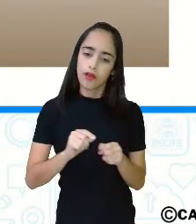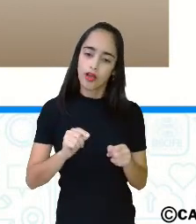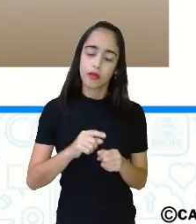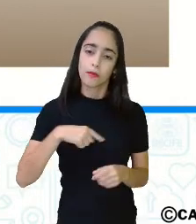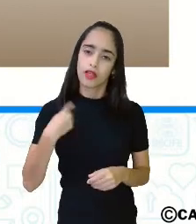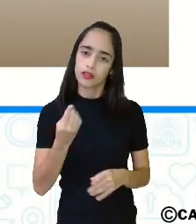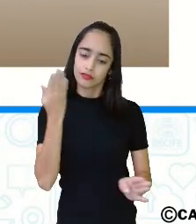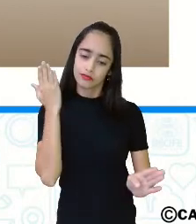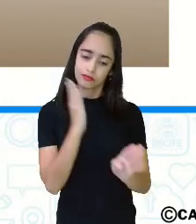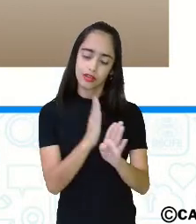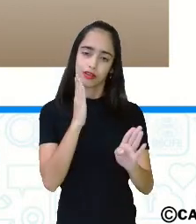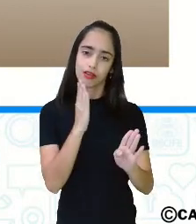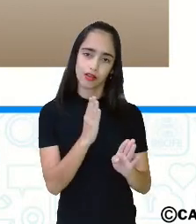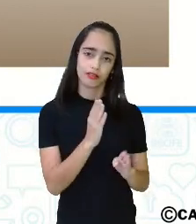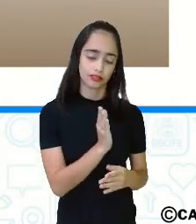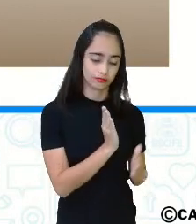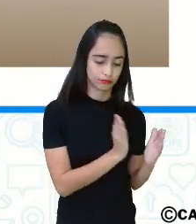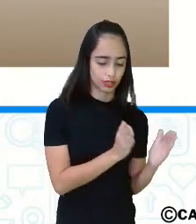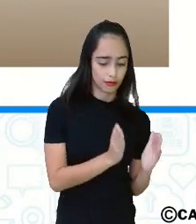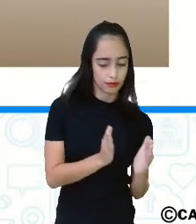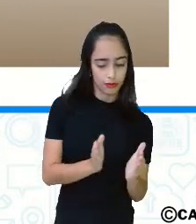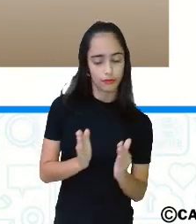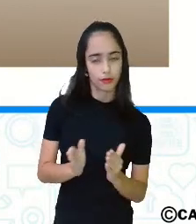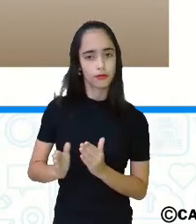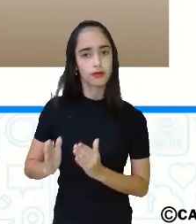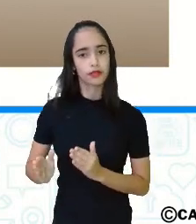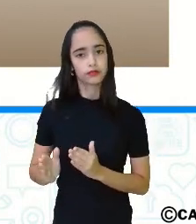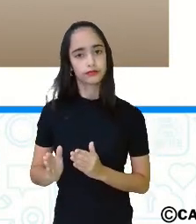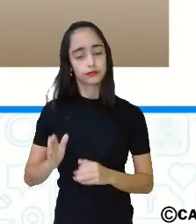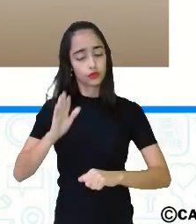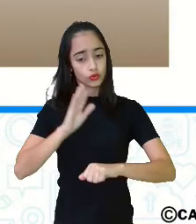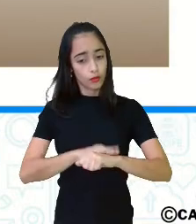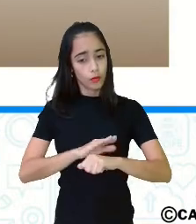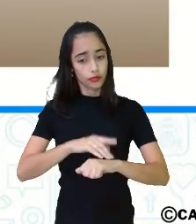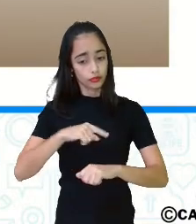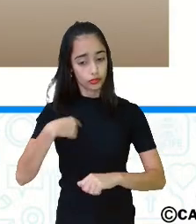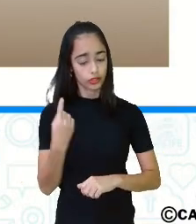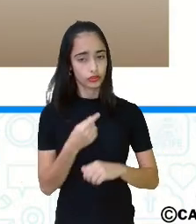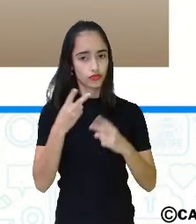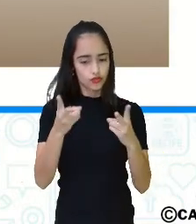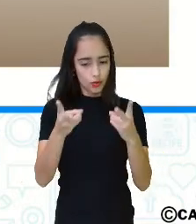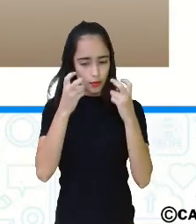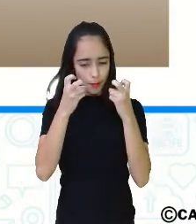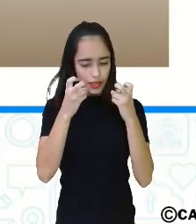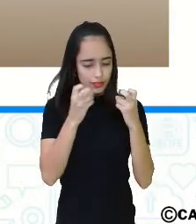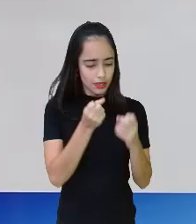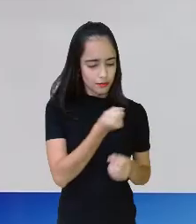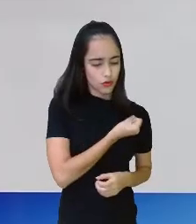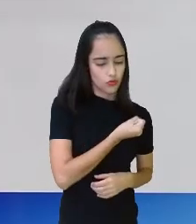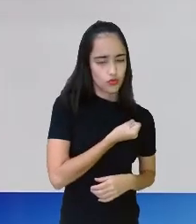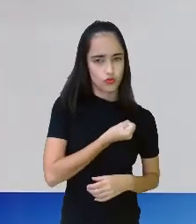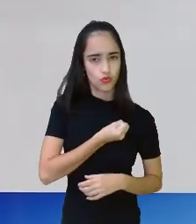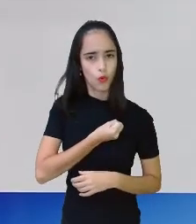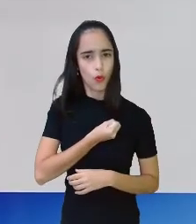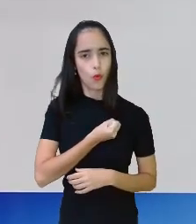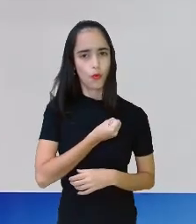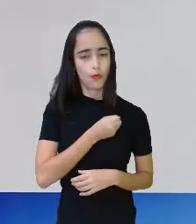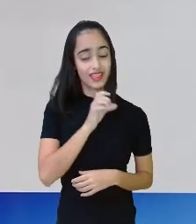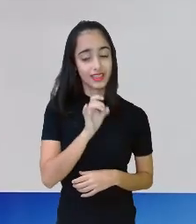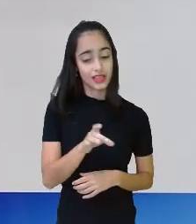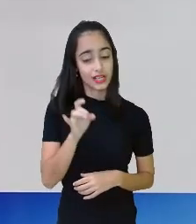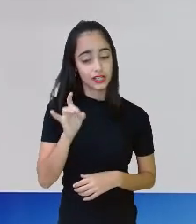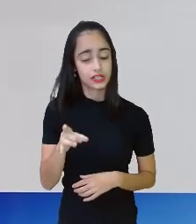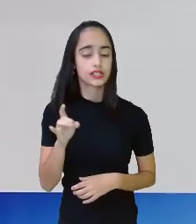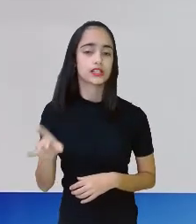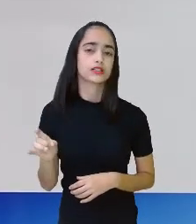encontra na hora que a gente vai percebendo os elementos de cada sequência, para poder a gente